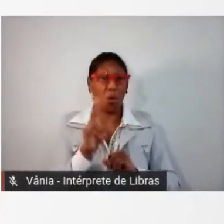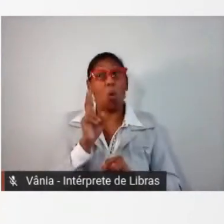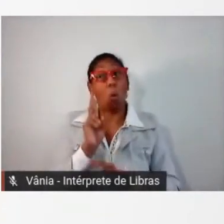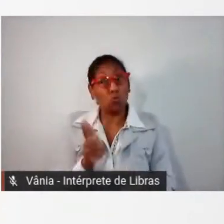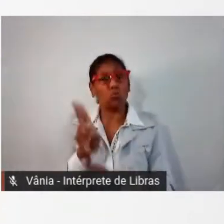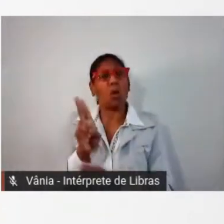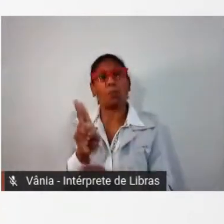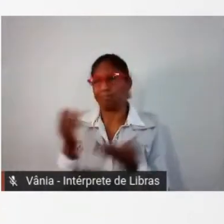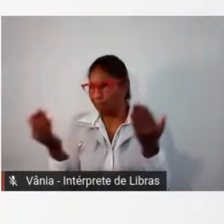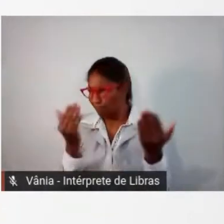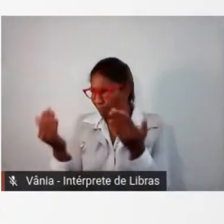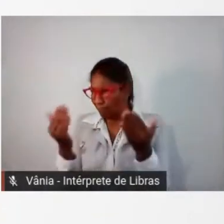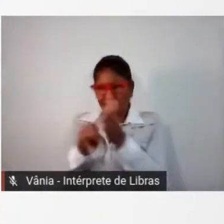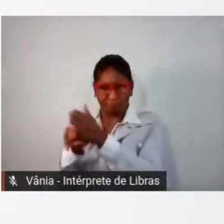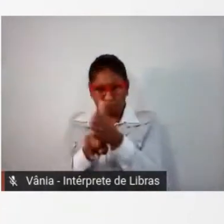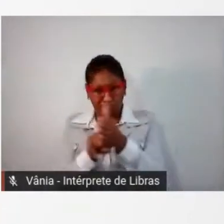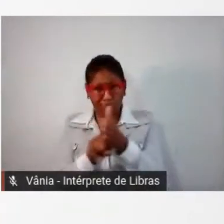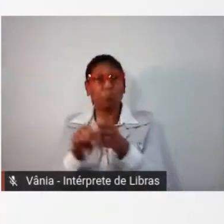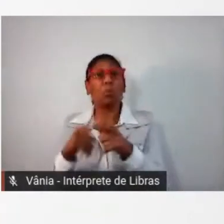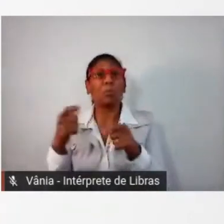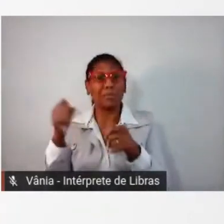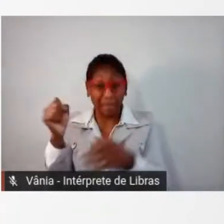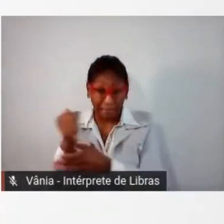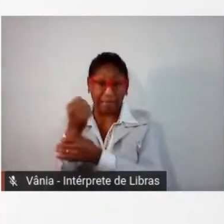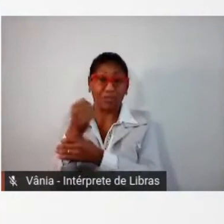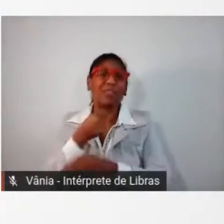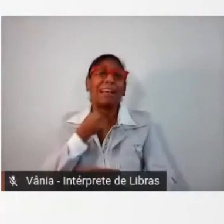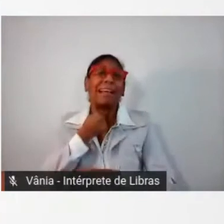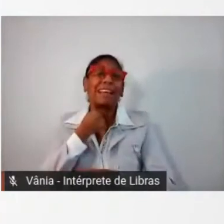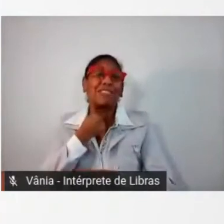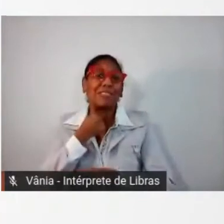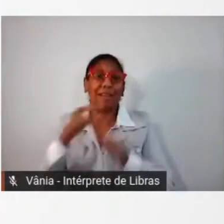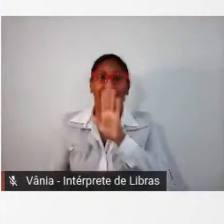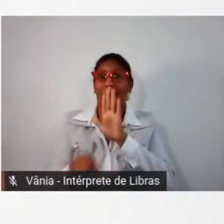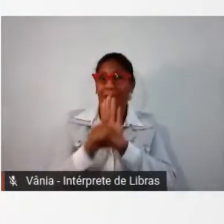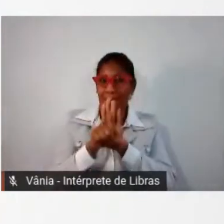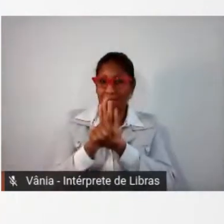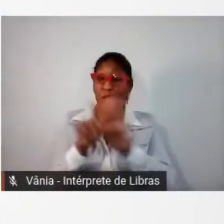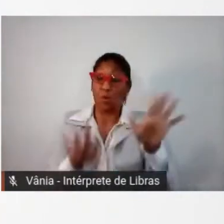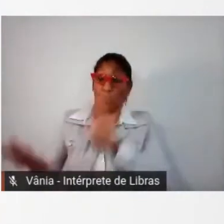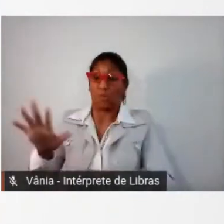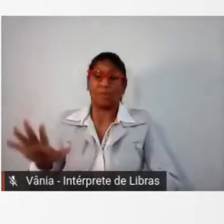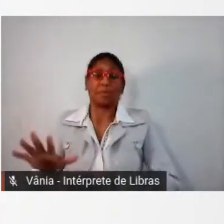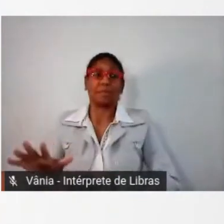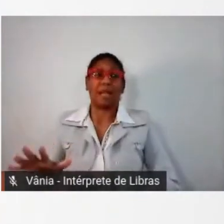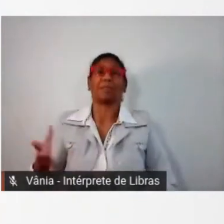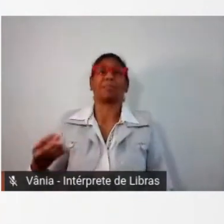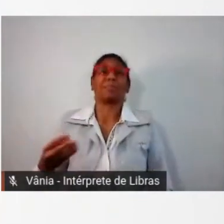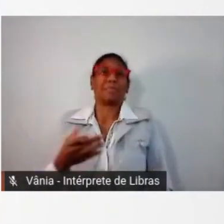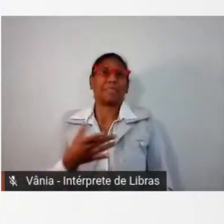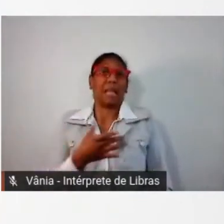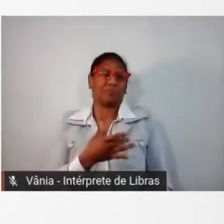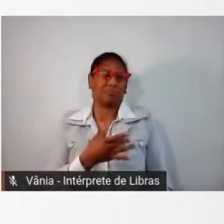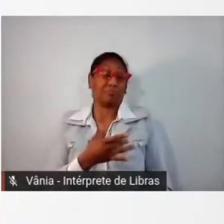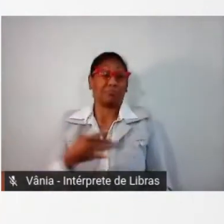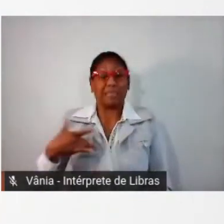aquilo que for possível de ser feito para garantir a aplicação da lei e a preservação da saúde de forma exemplar, a ver as